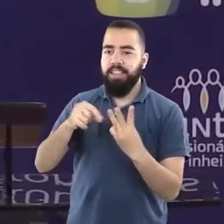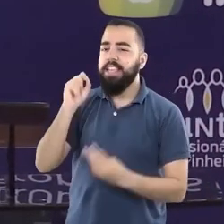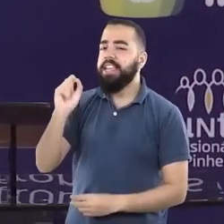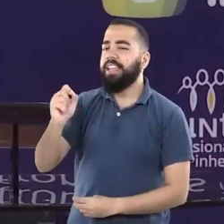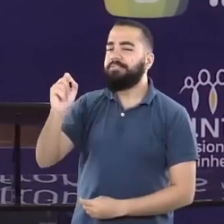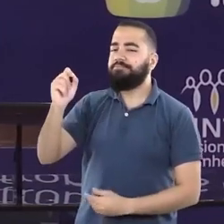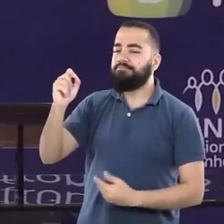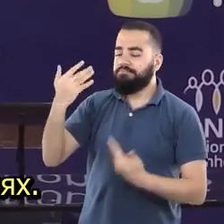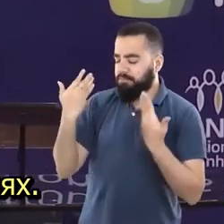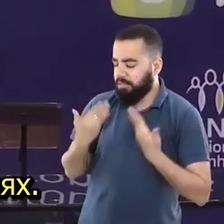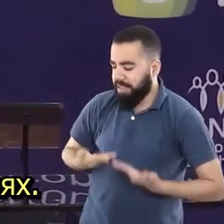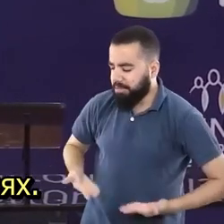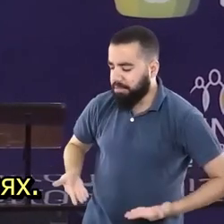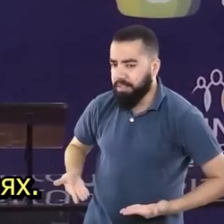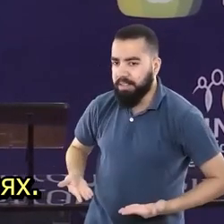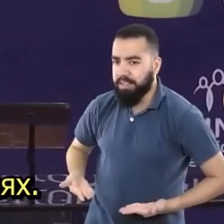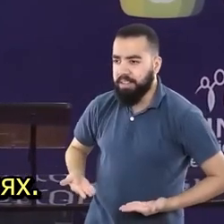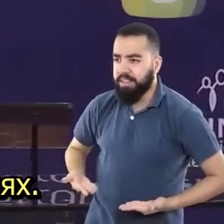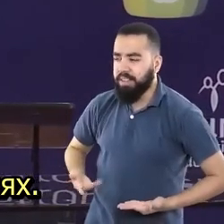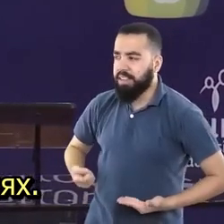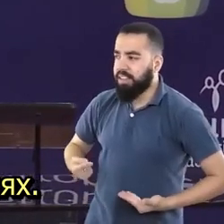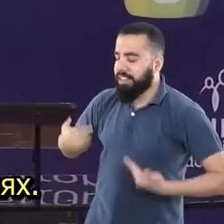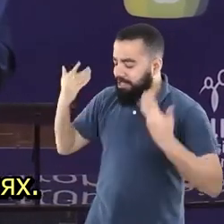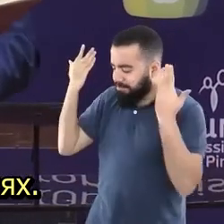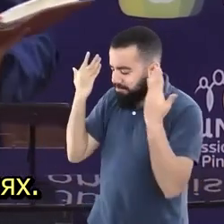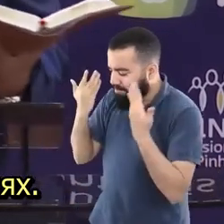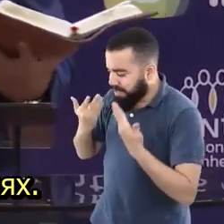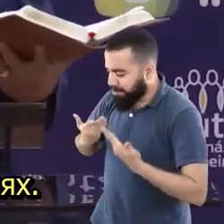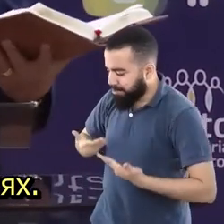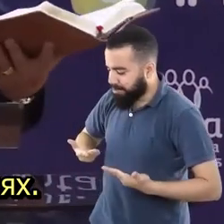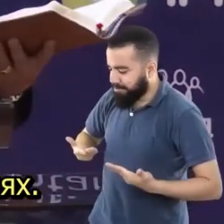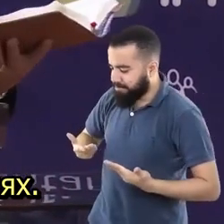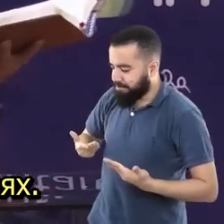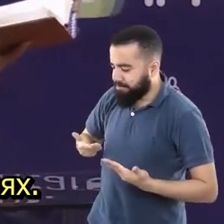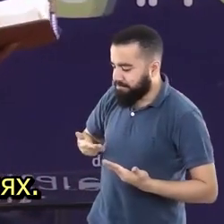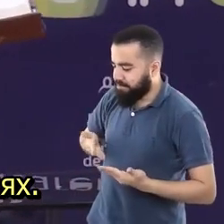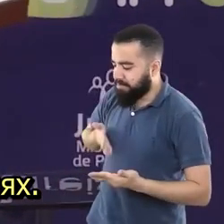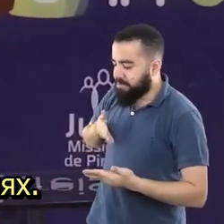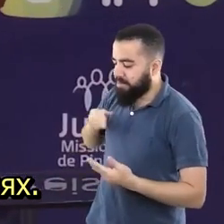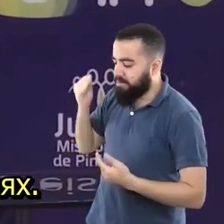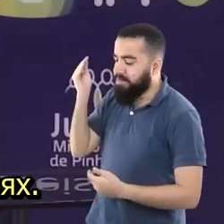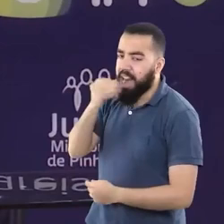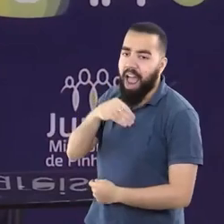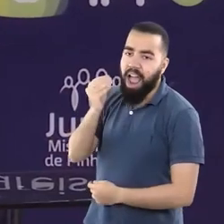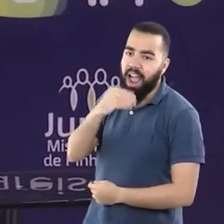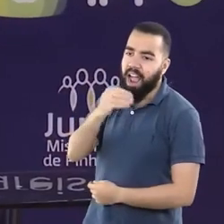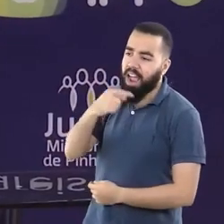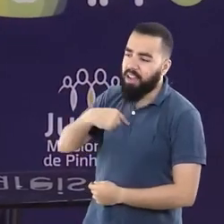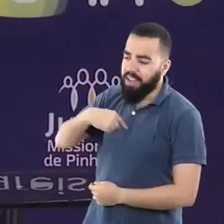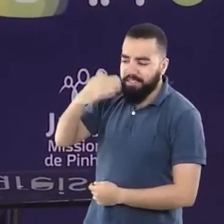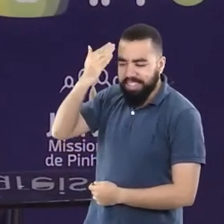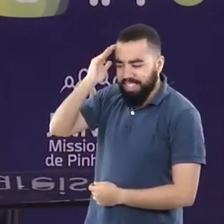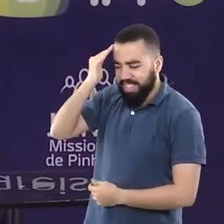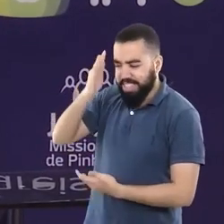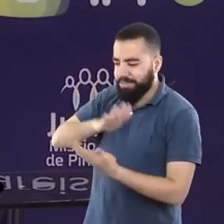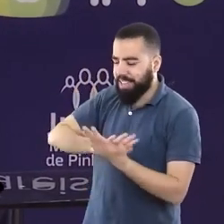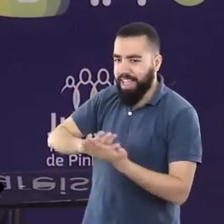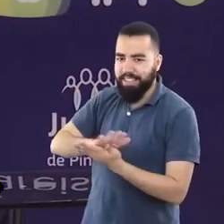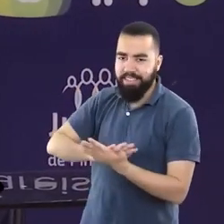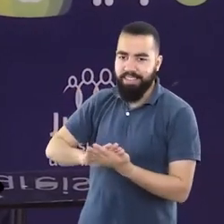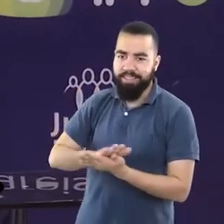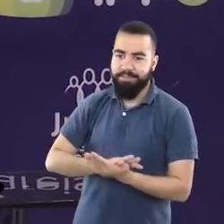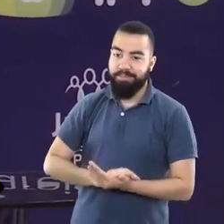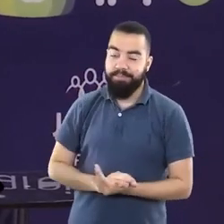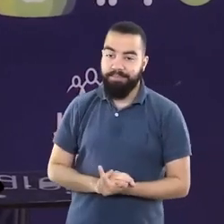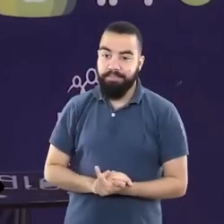que ele descobre, que ele é extremamente limitado em seu conhecimento. Ele diz no verso 3: na